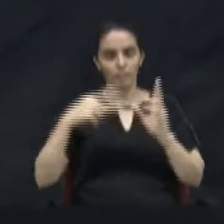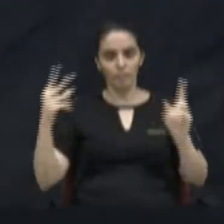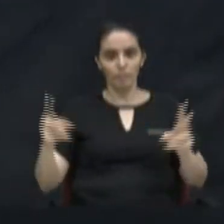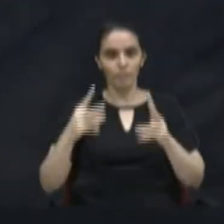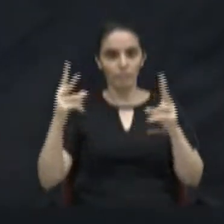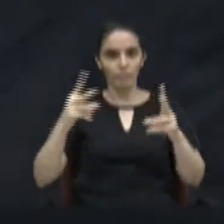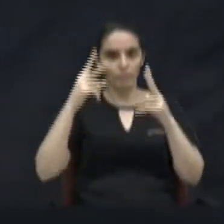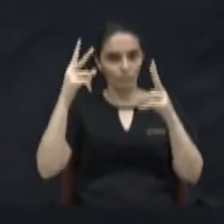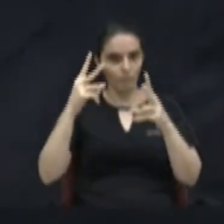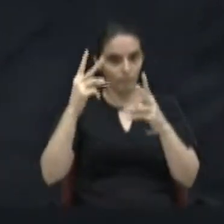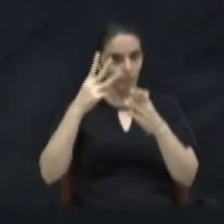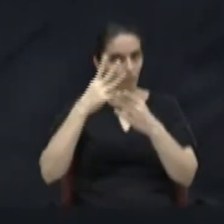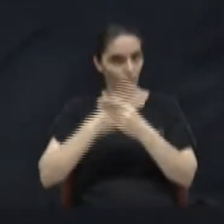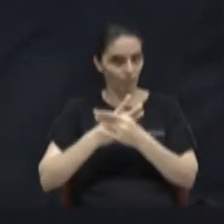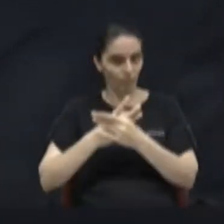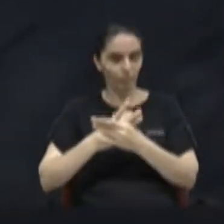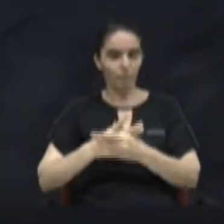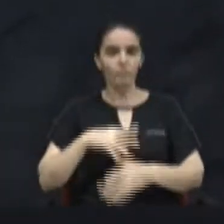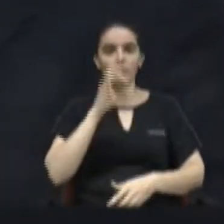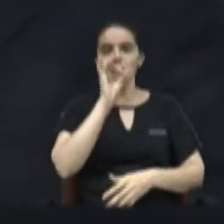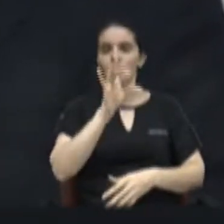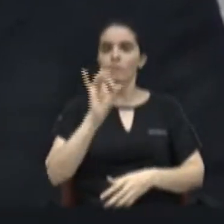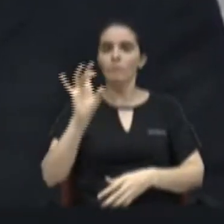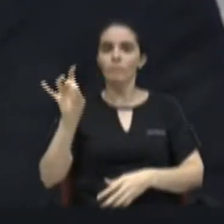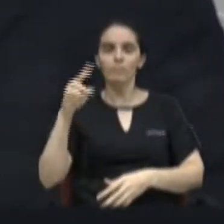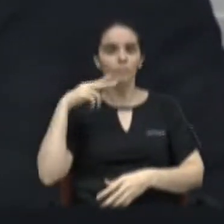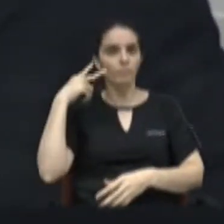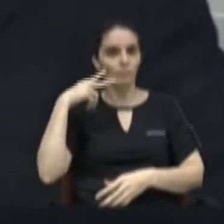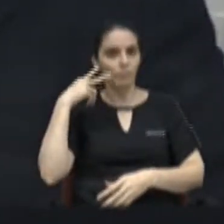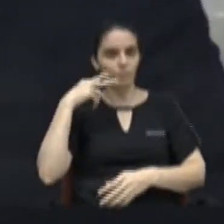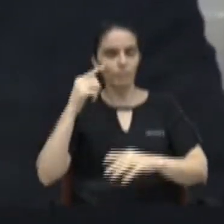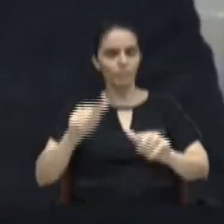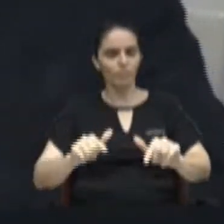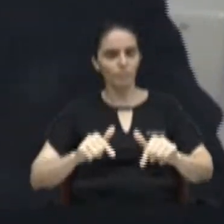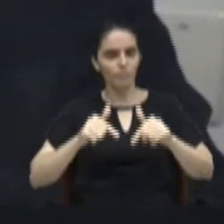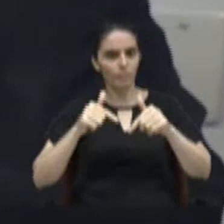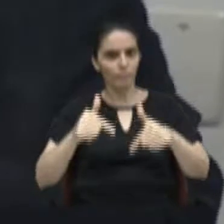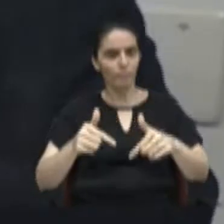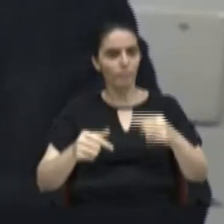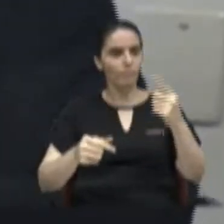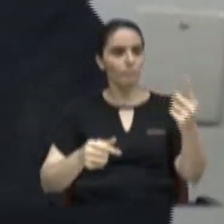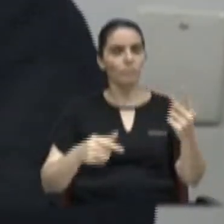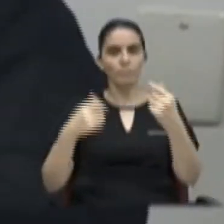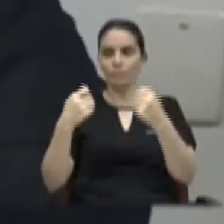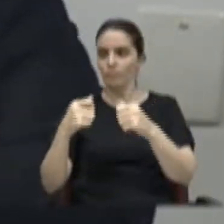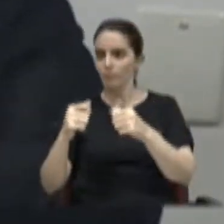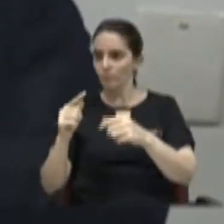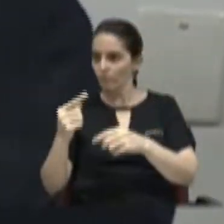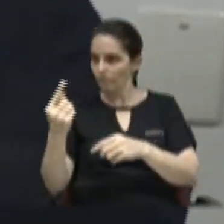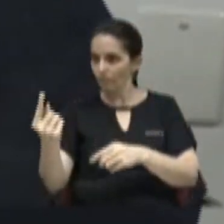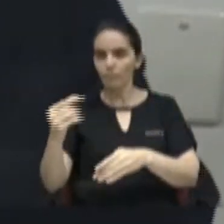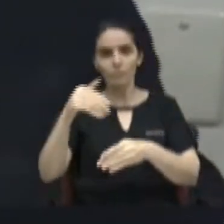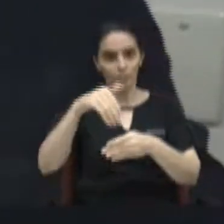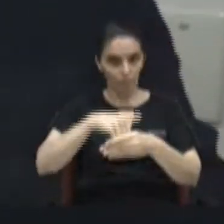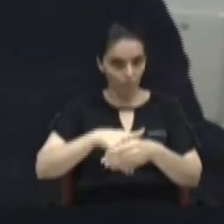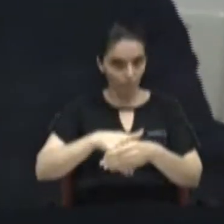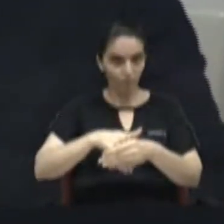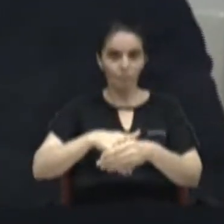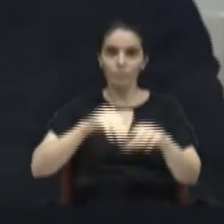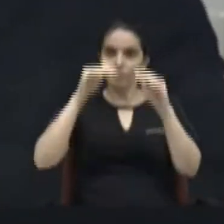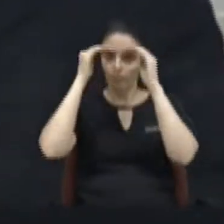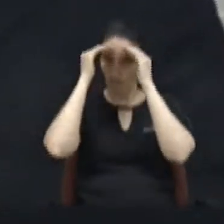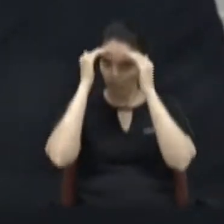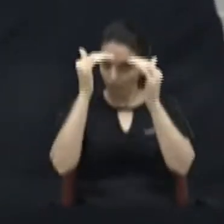uma luta de cada vereador, porque todos aqui, um depende do outro, do voto do outro, o respeito,